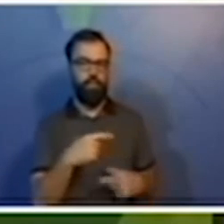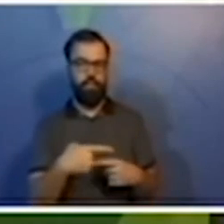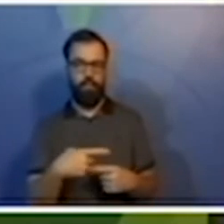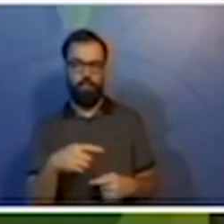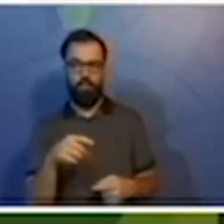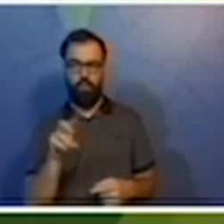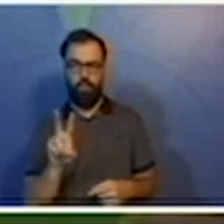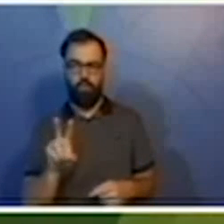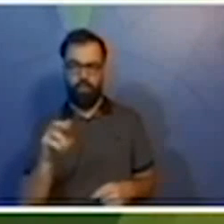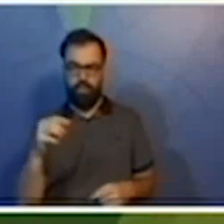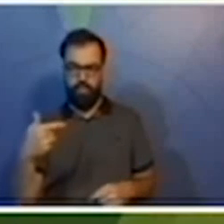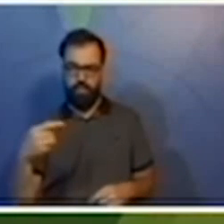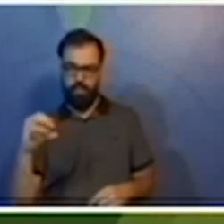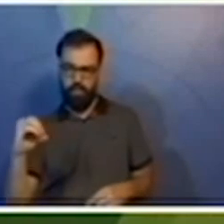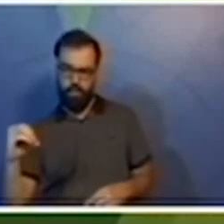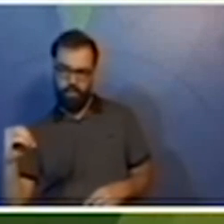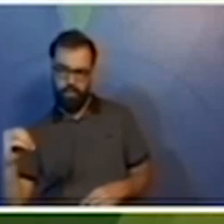dá